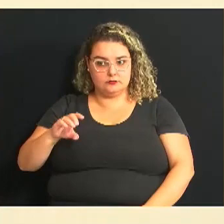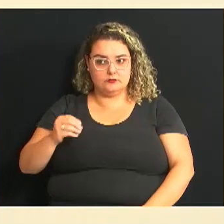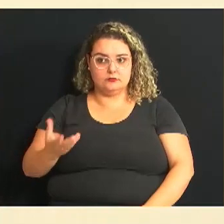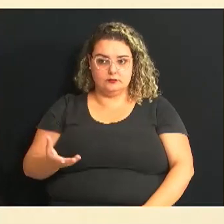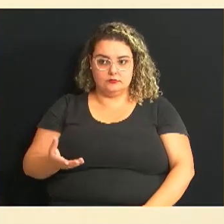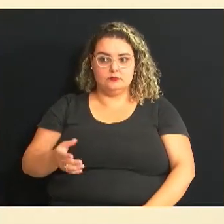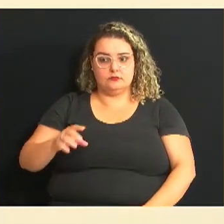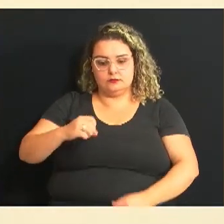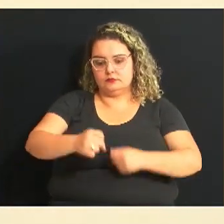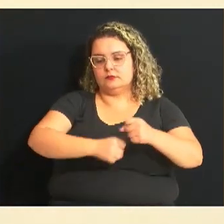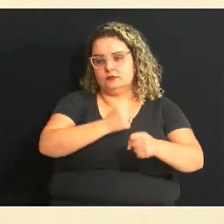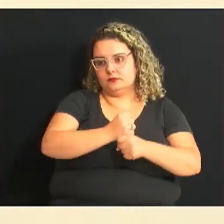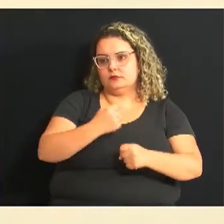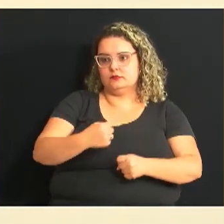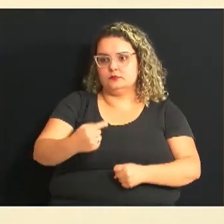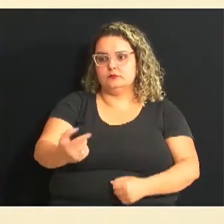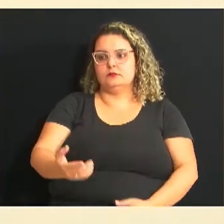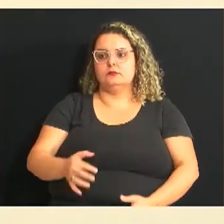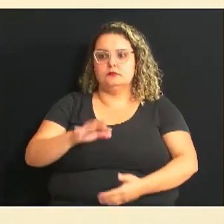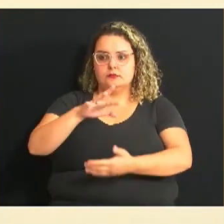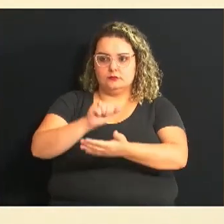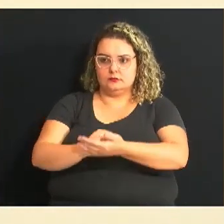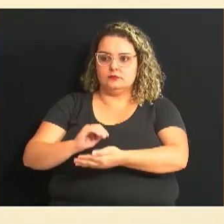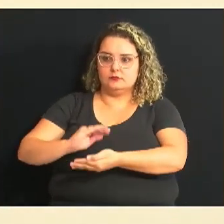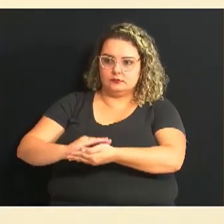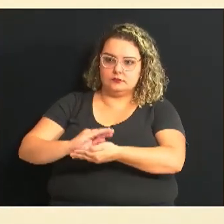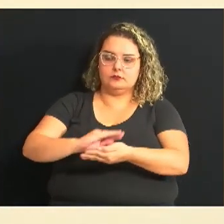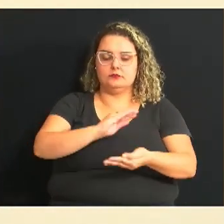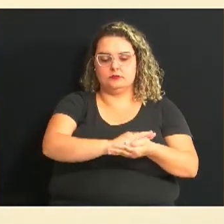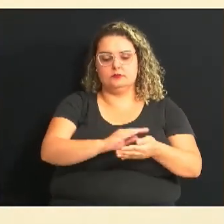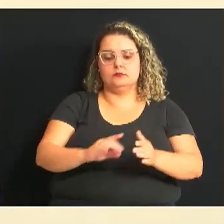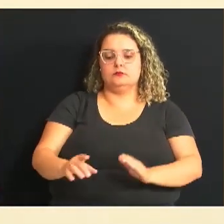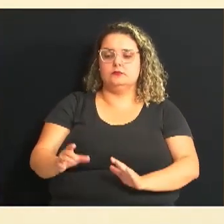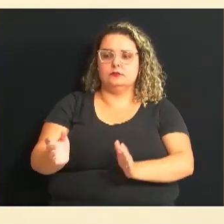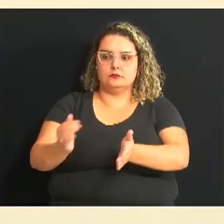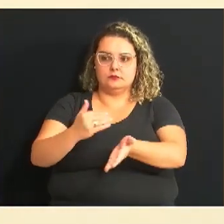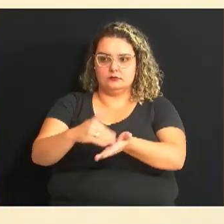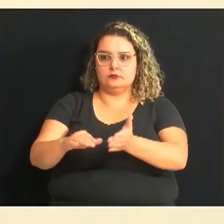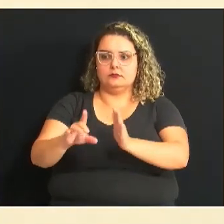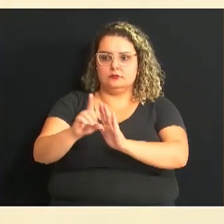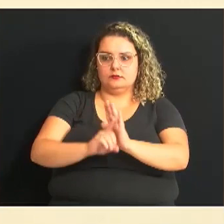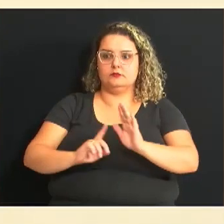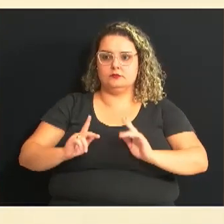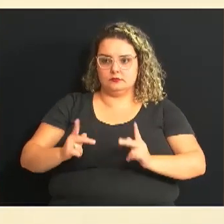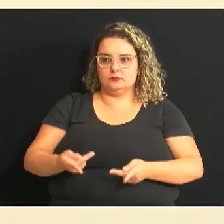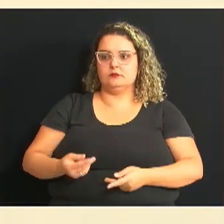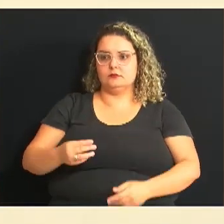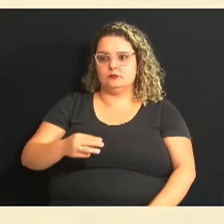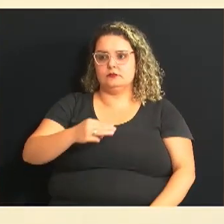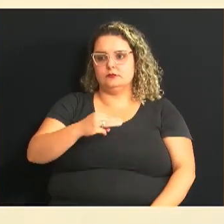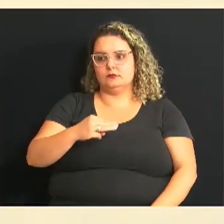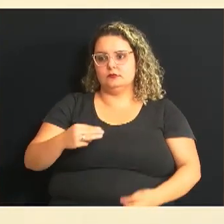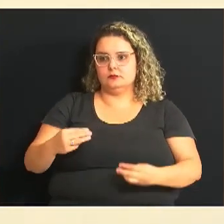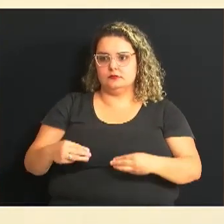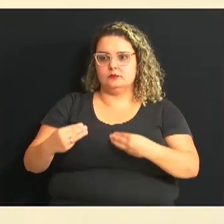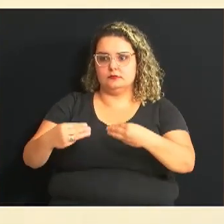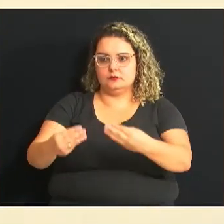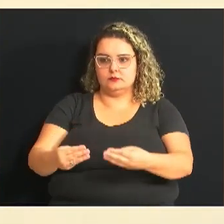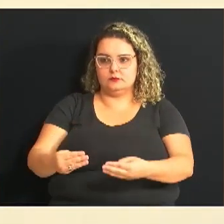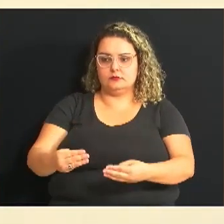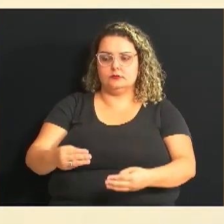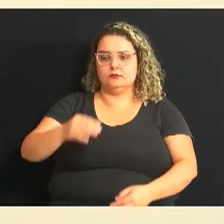cadastro dos fundos junto à Secretaria de Direitos Humanos, né? A Secretaria de Direitos Humanos do Ministério da Cidadania, lá de Brasília.